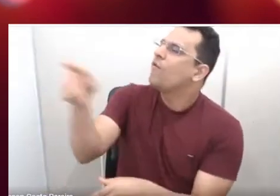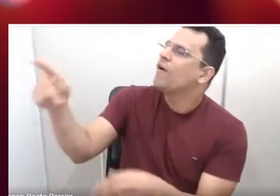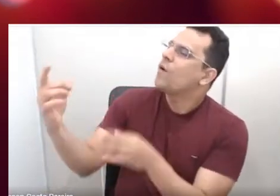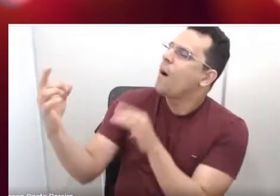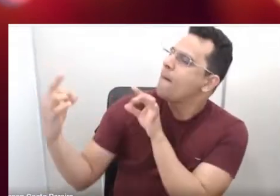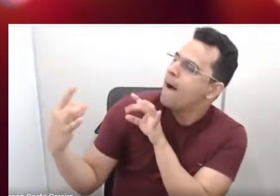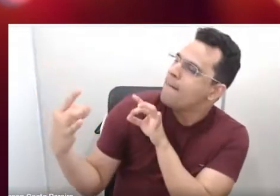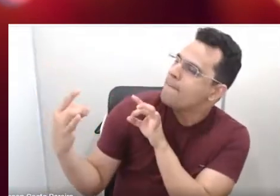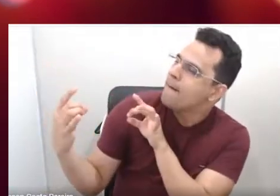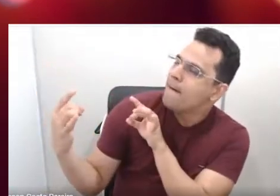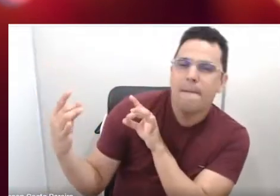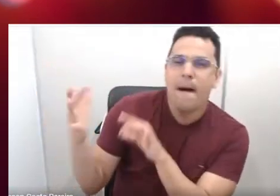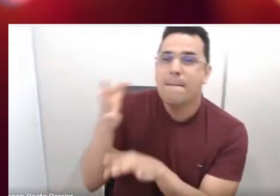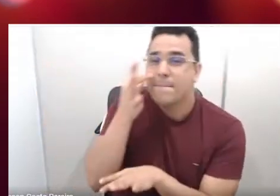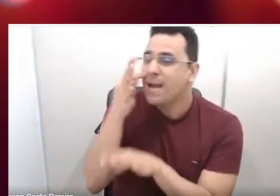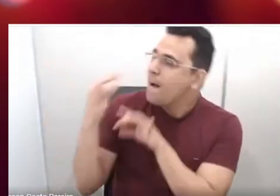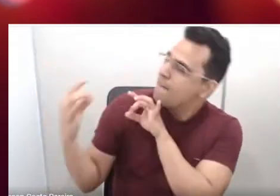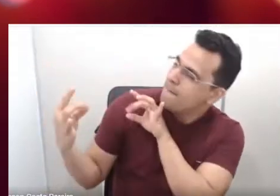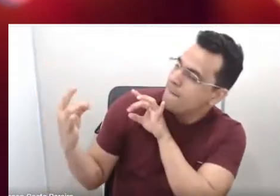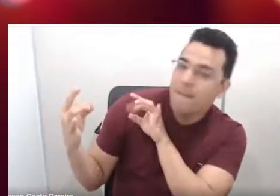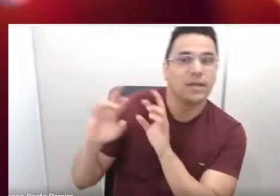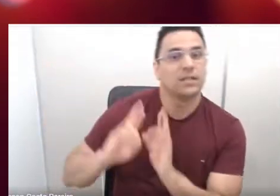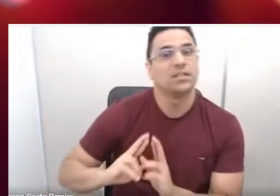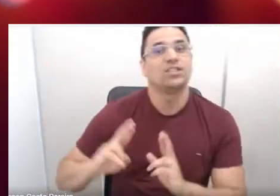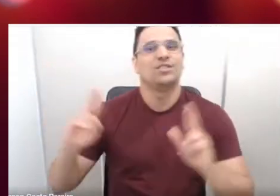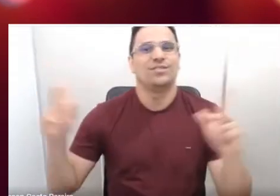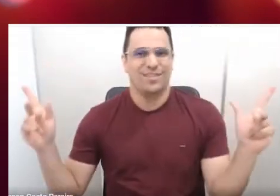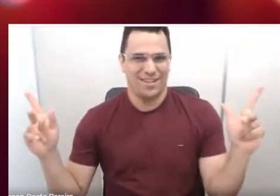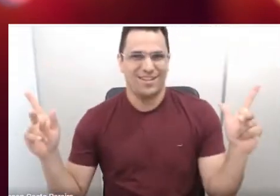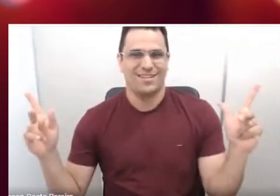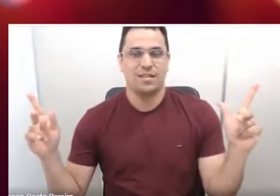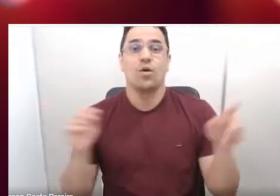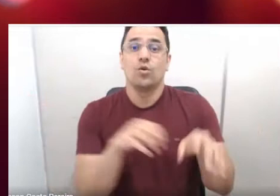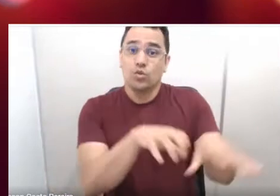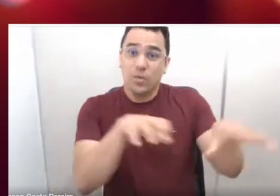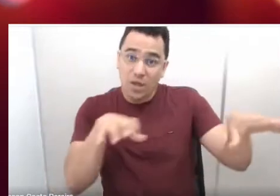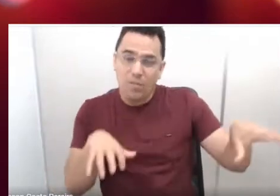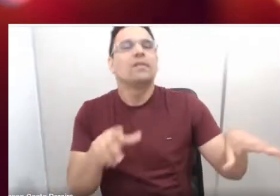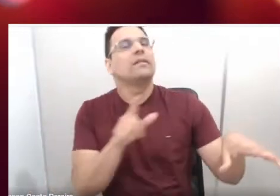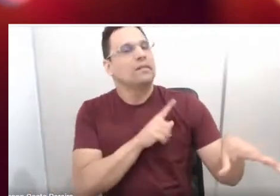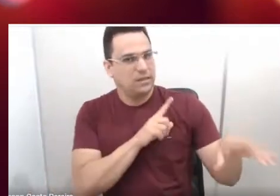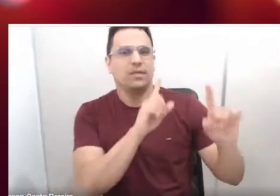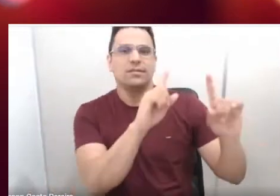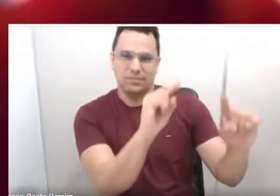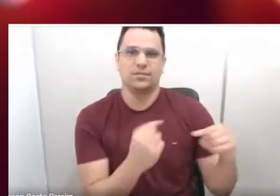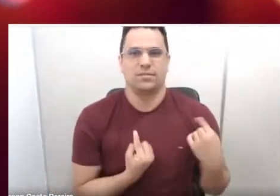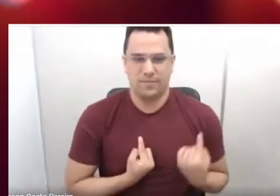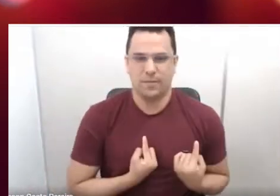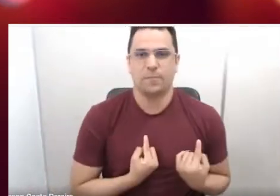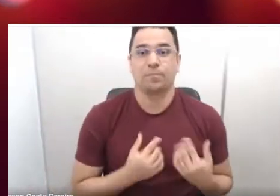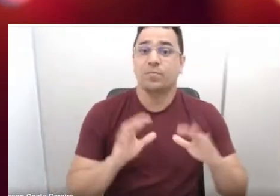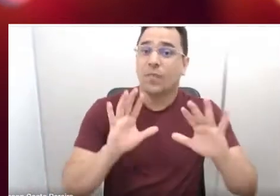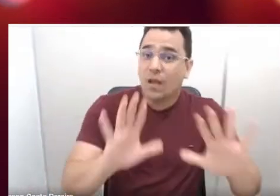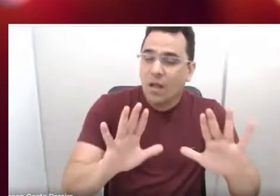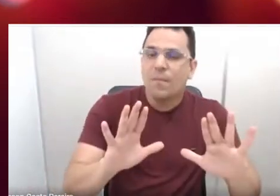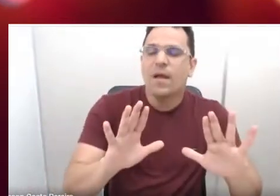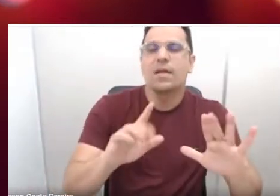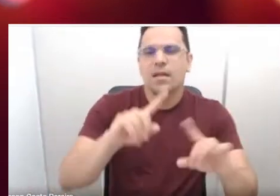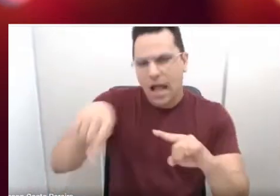um feedback presencial, né? E ali nesse ensino remoto tem todas essas dificuldades, né? Mas, para além